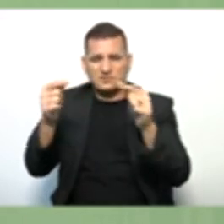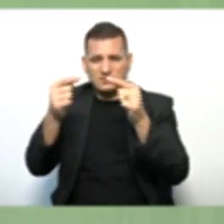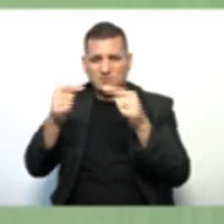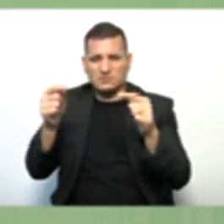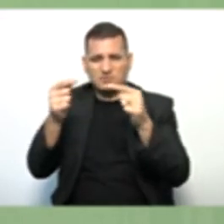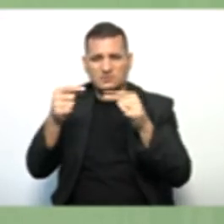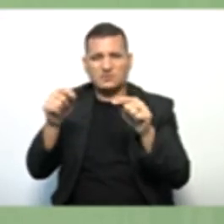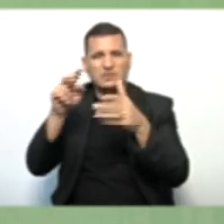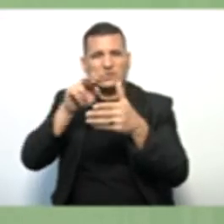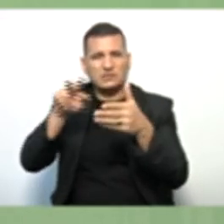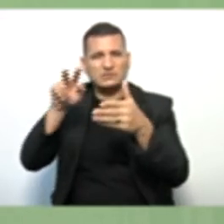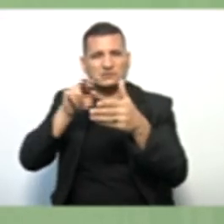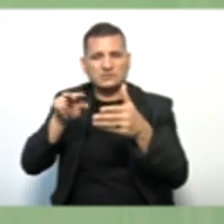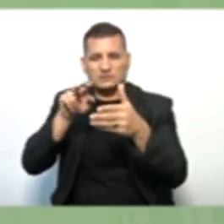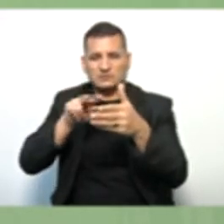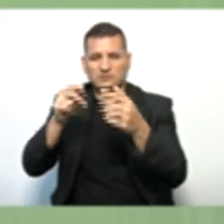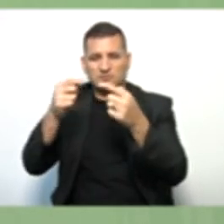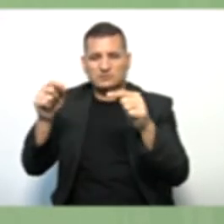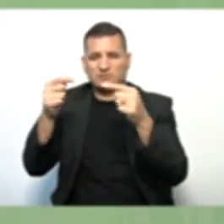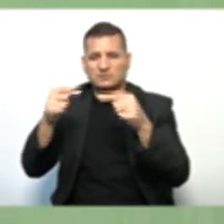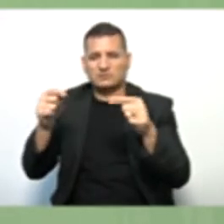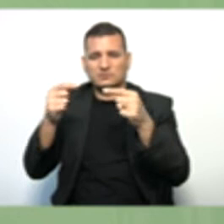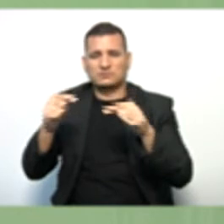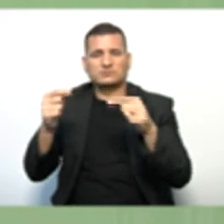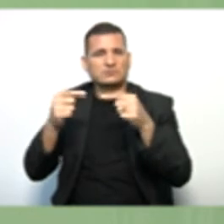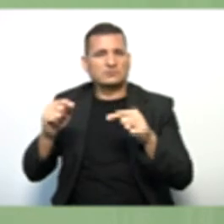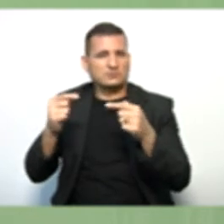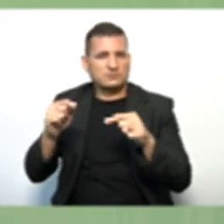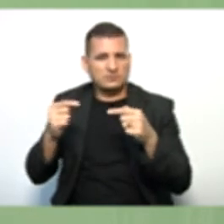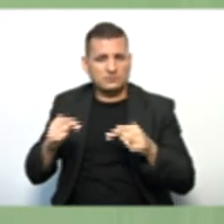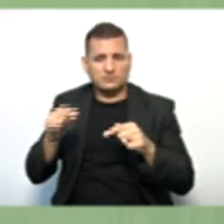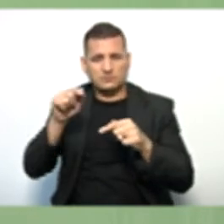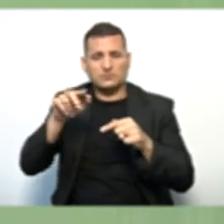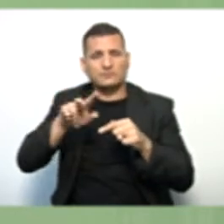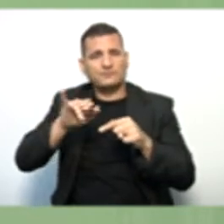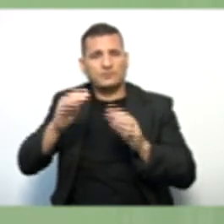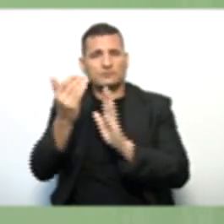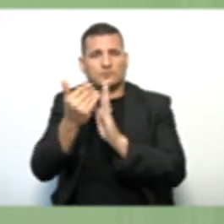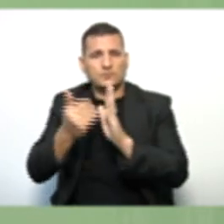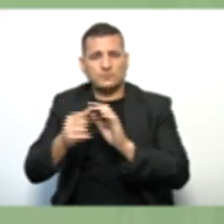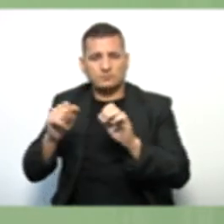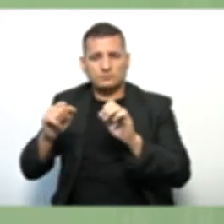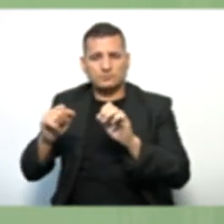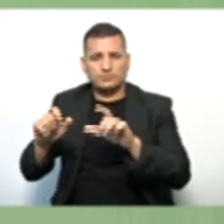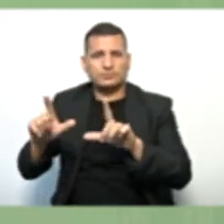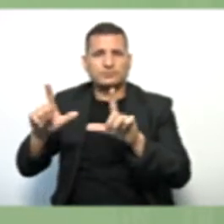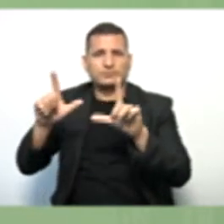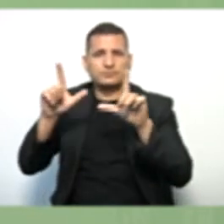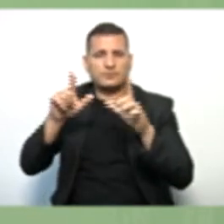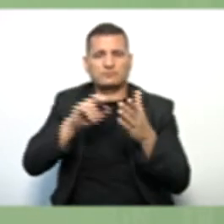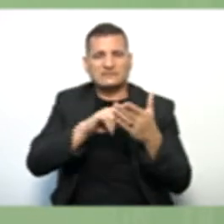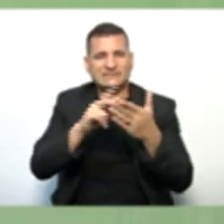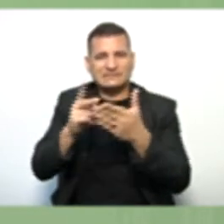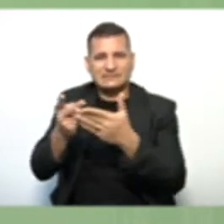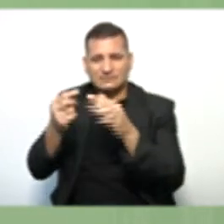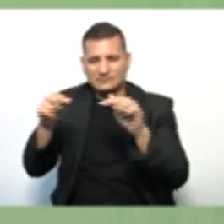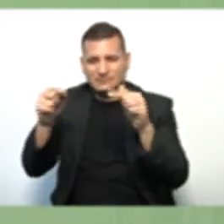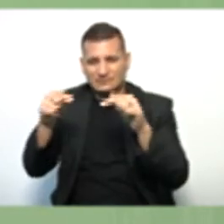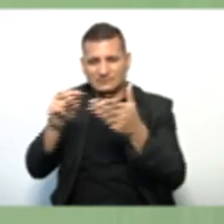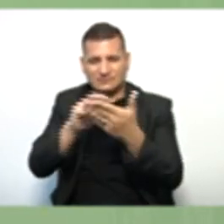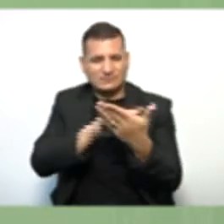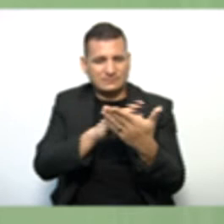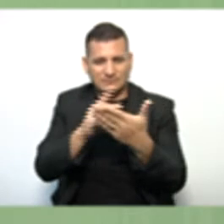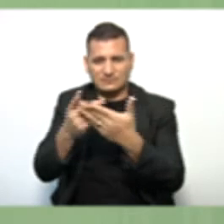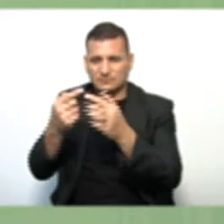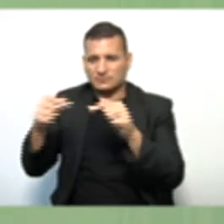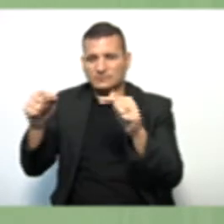tá, gente? Linha a linha, olha só. O programa vai sendo executado na medida em que vai sendo traduzido. Cada execução